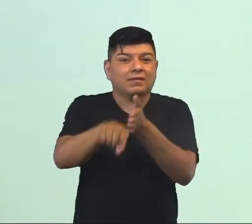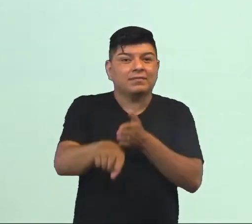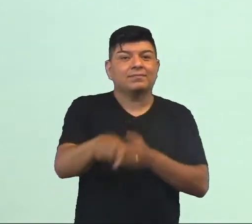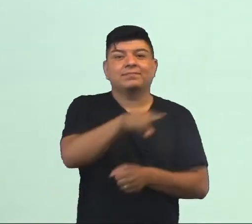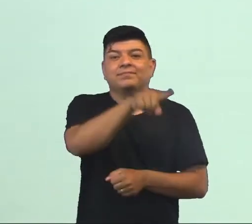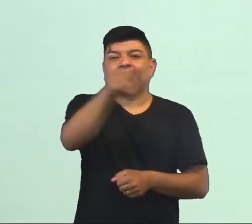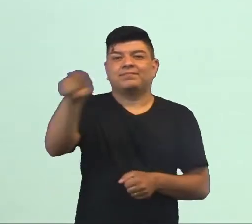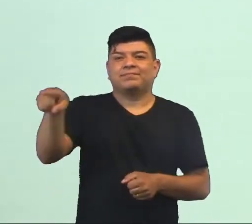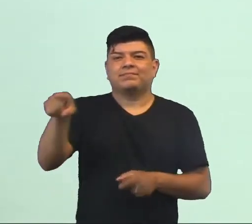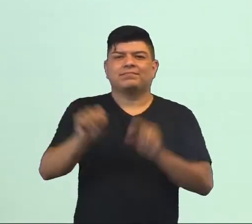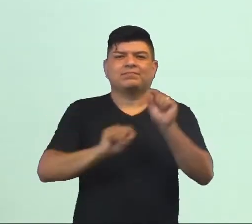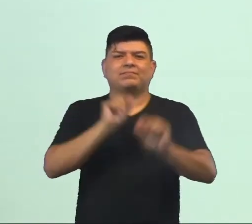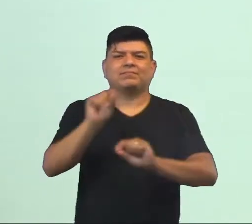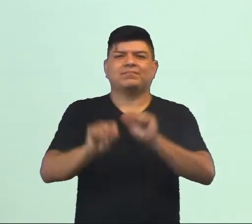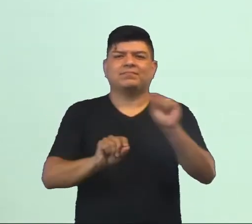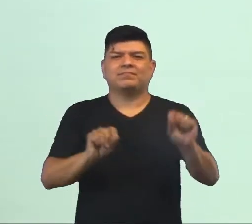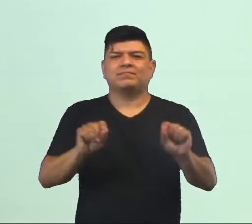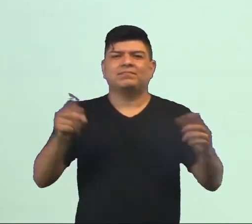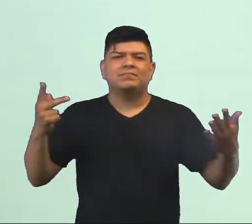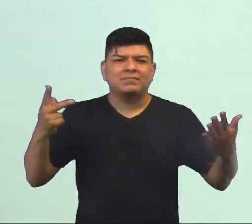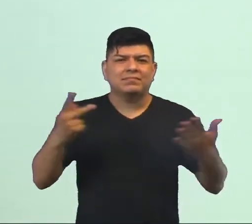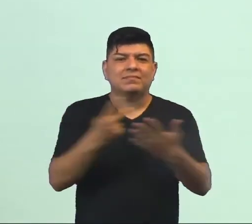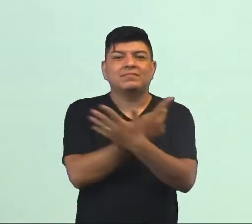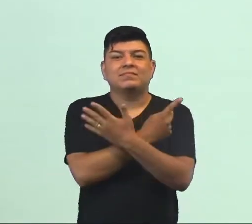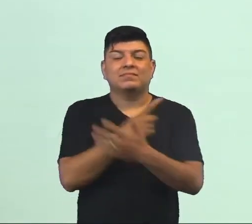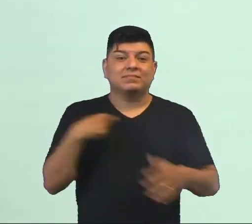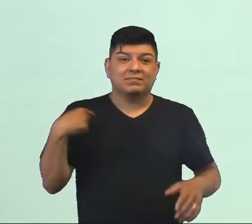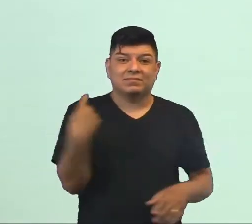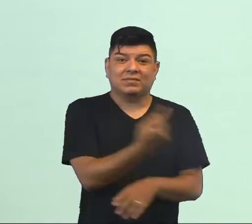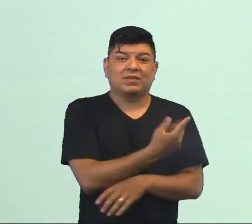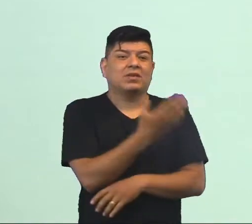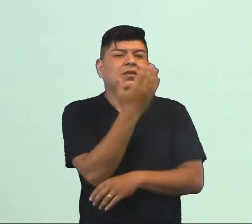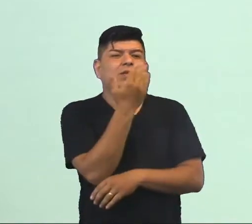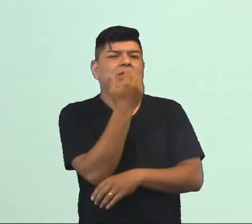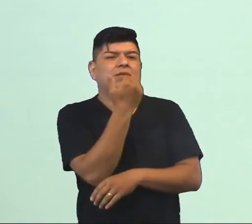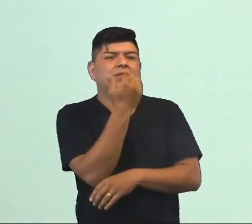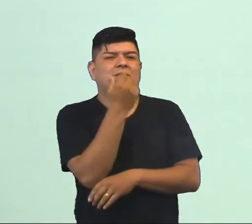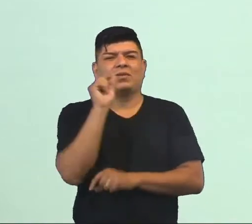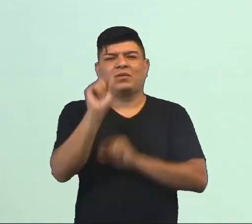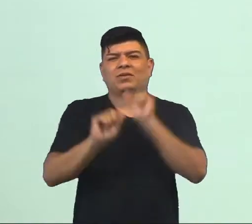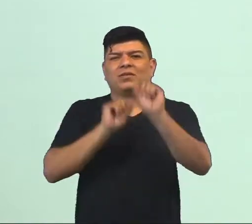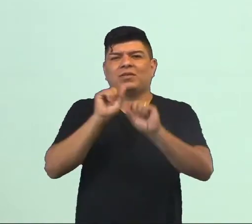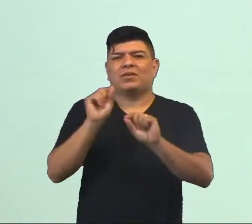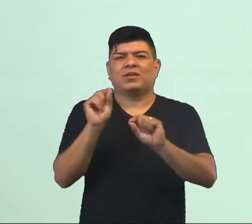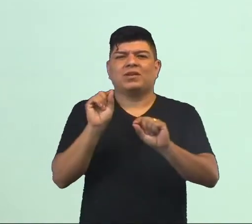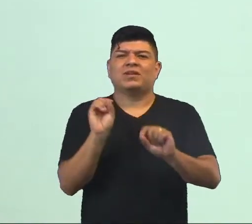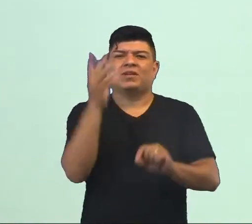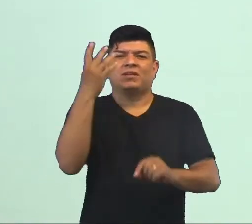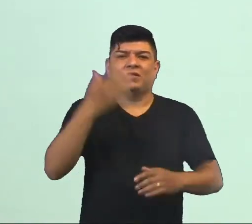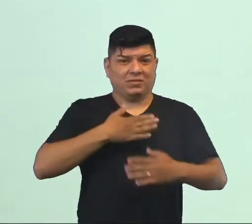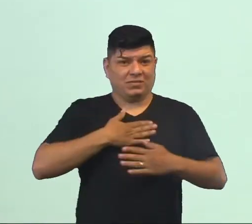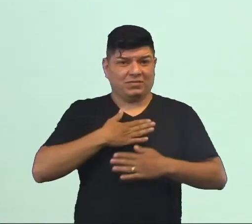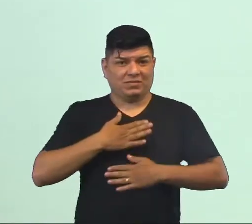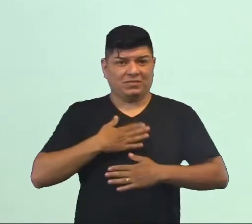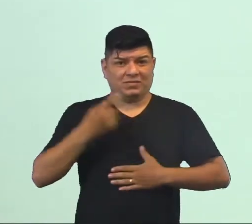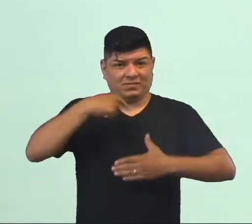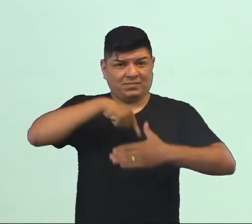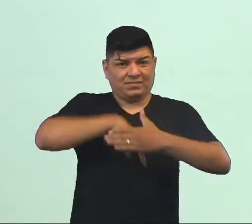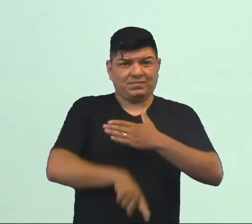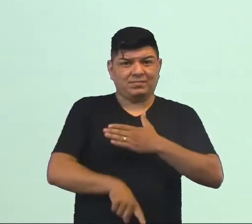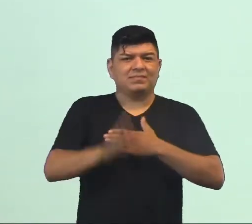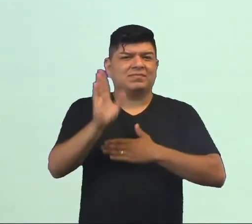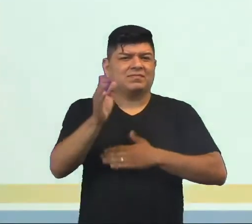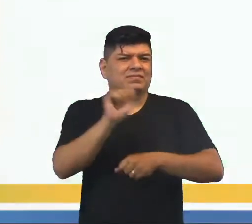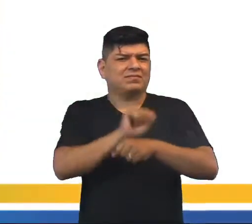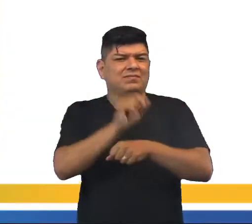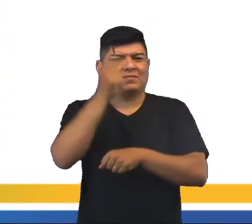o que será que acontece quando nós nos alimentamos? O que acontece dentro do nosso corpo? Você já parou para pensar nisso?